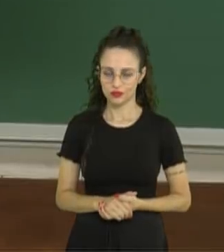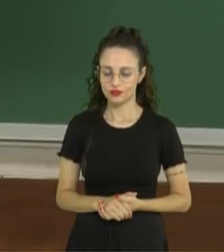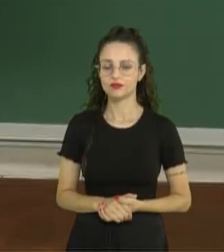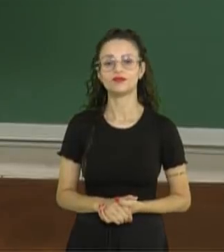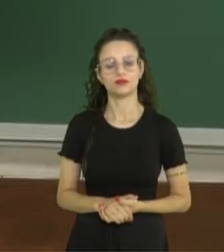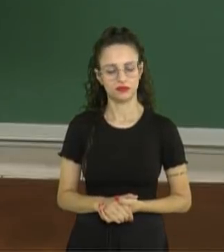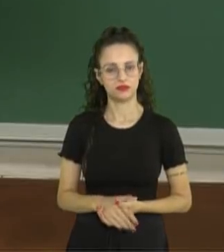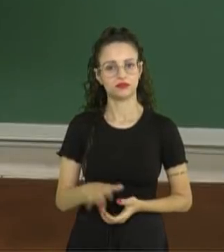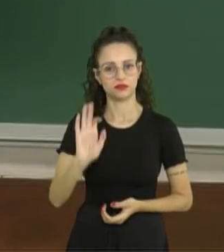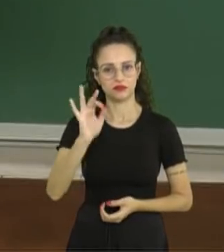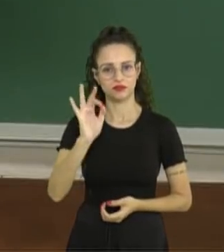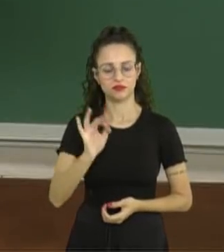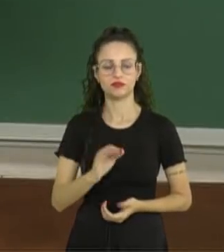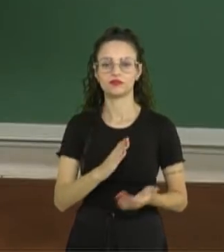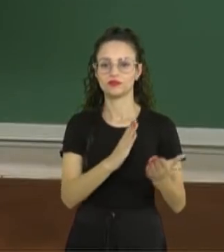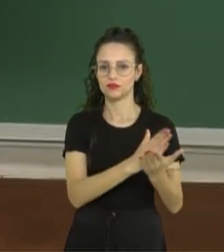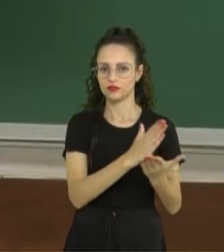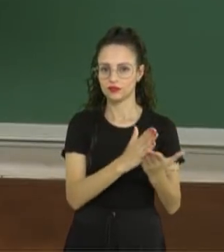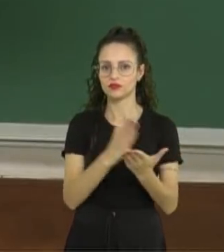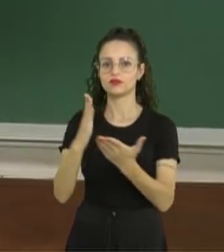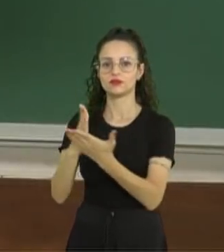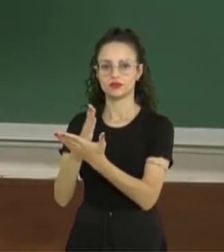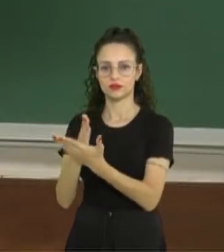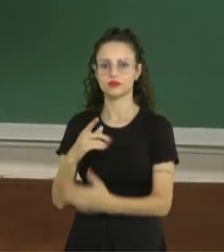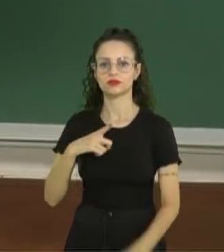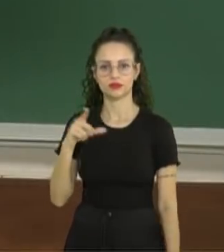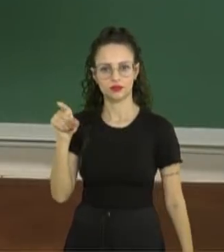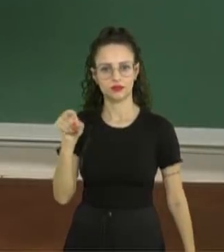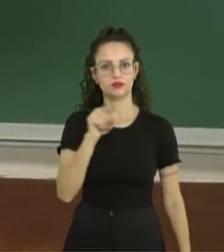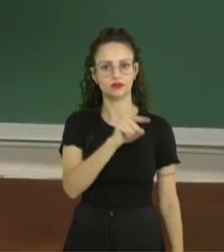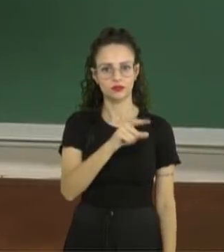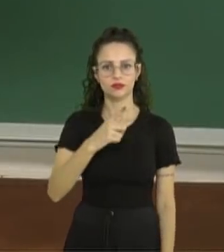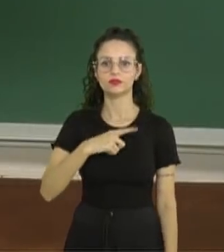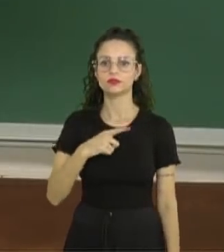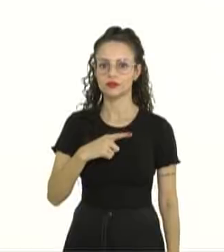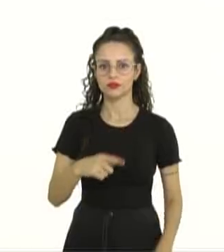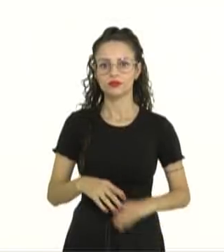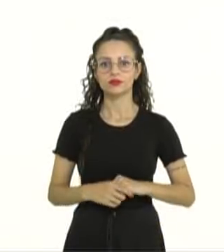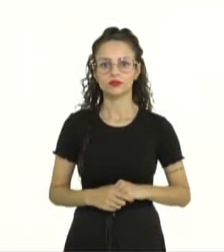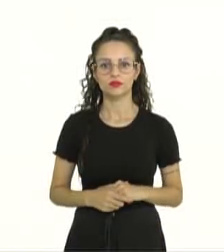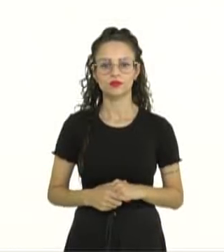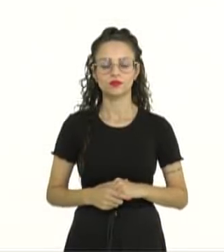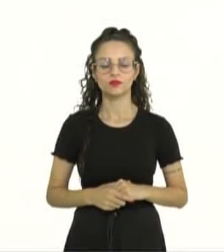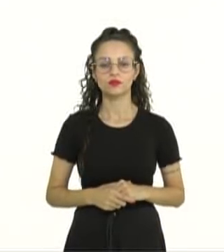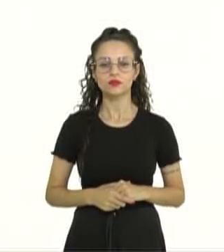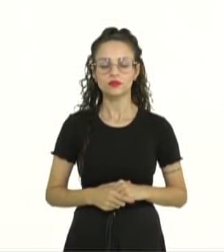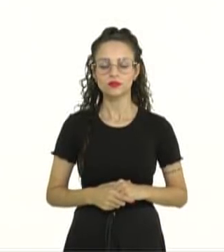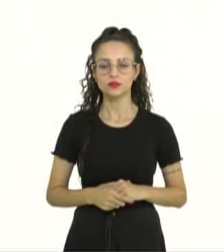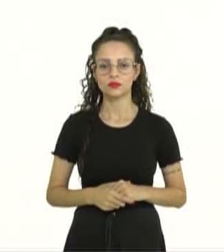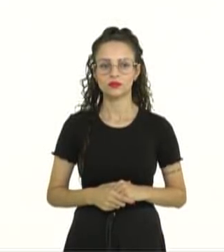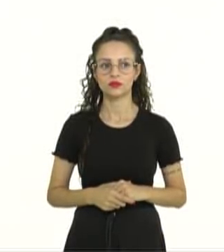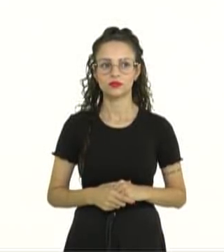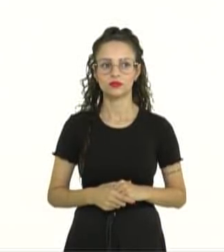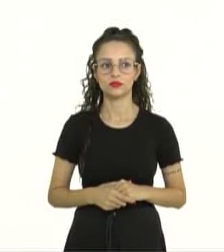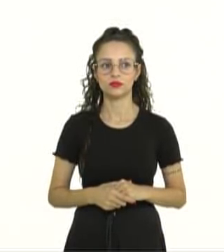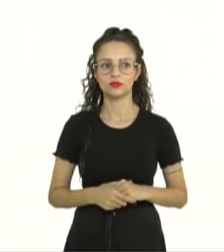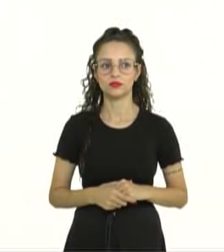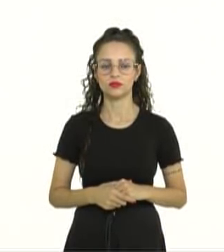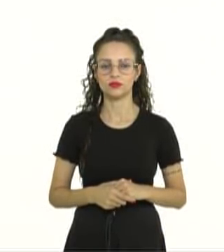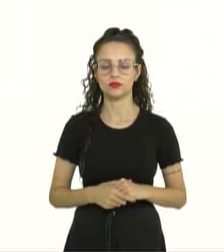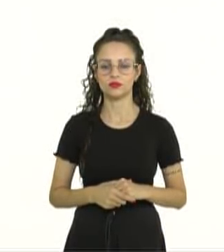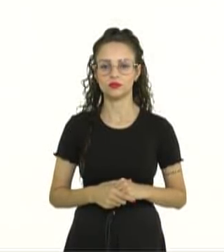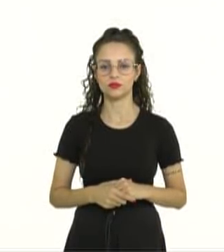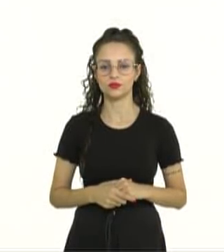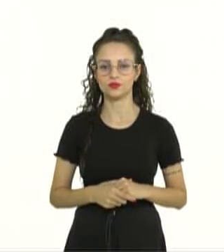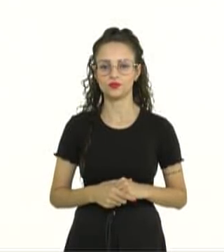Muito bem observado, 2 livros inclusive, ou pelo menos representando, né, livros. Muito bem, ele tem